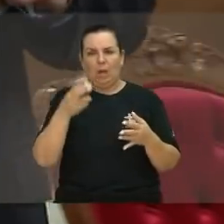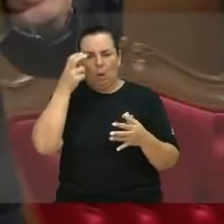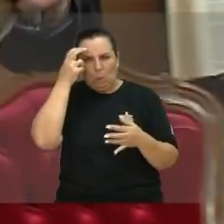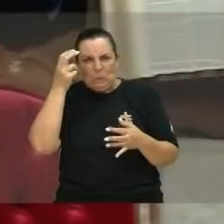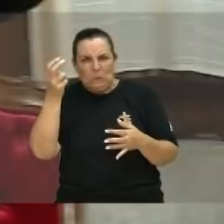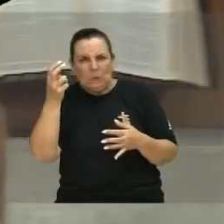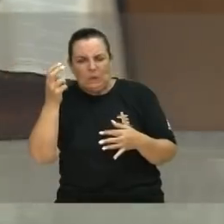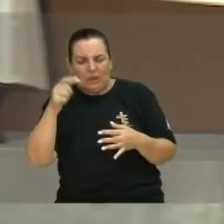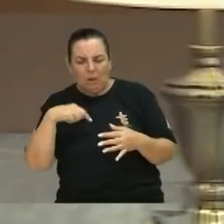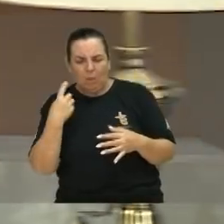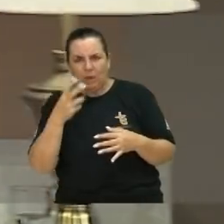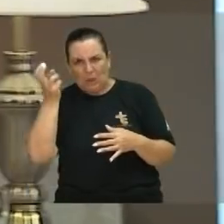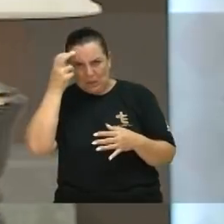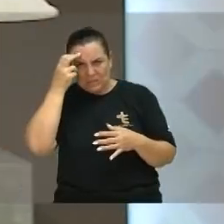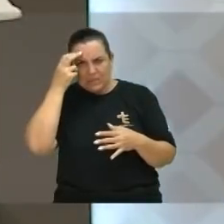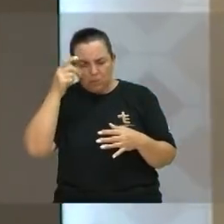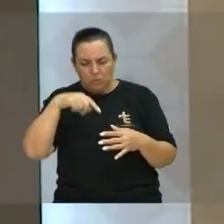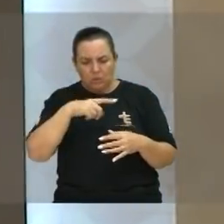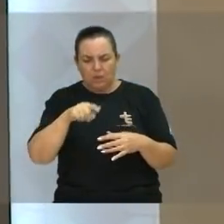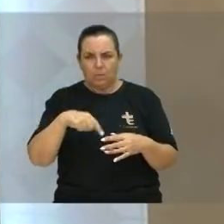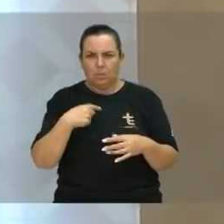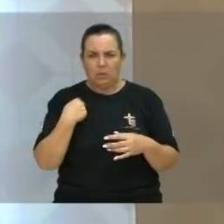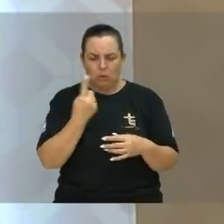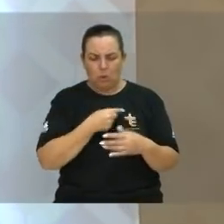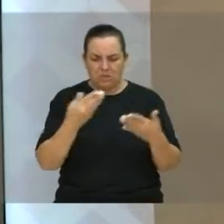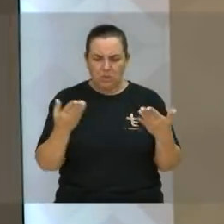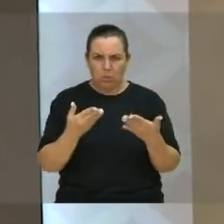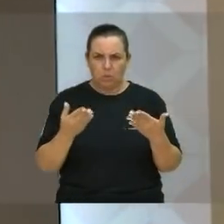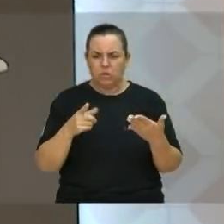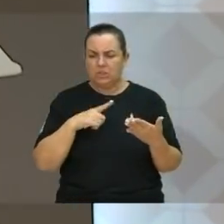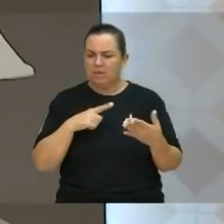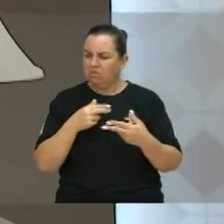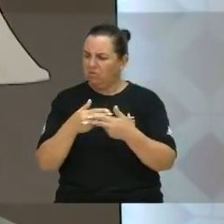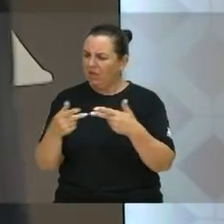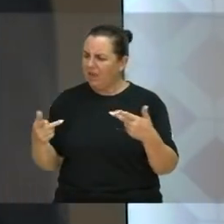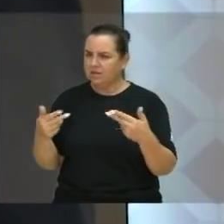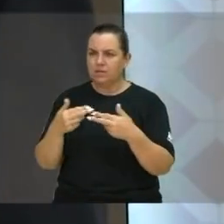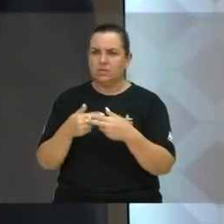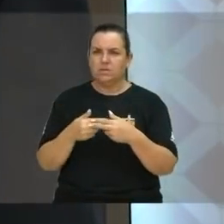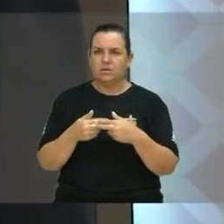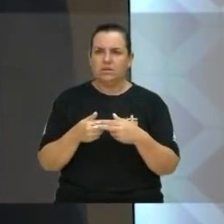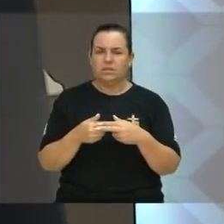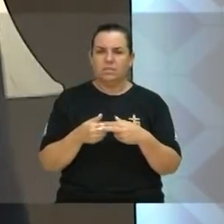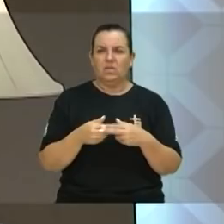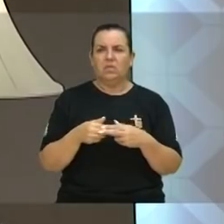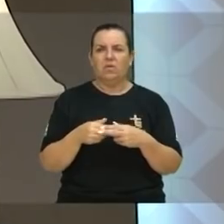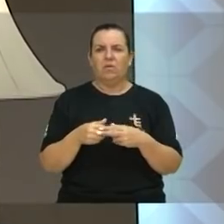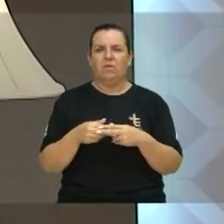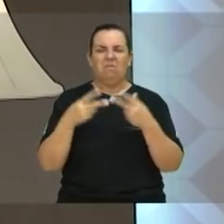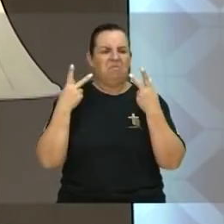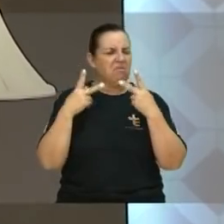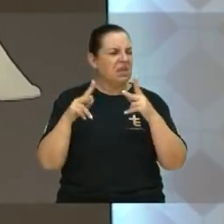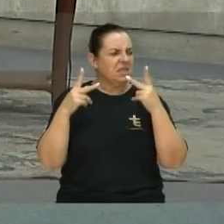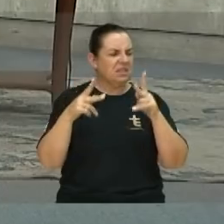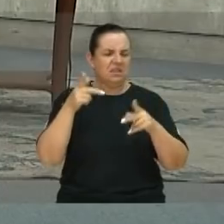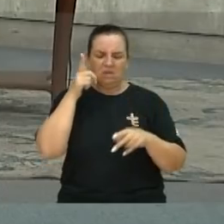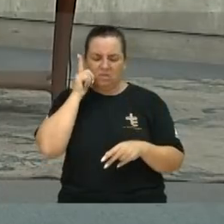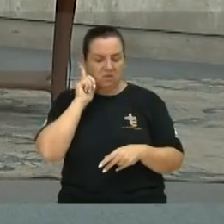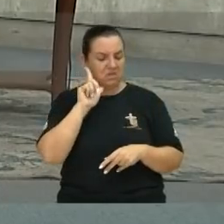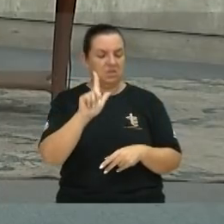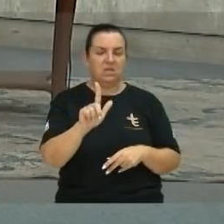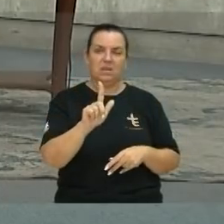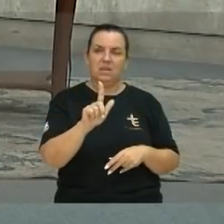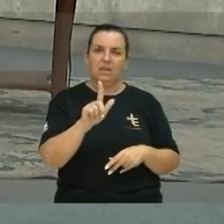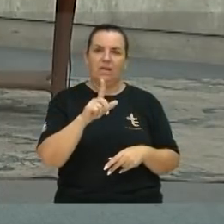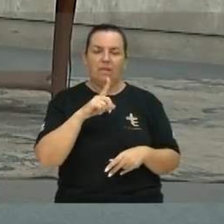cheia de a outras alternativas vencer conquistar